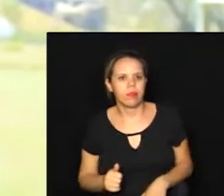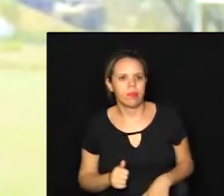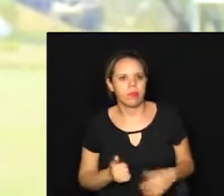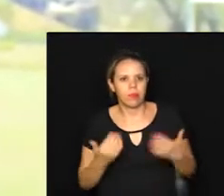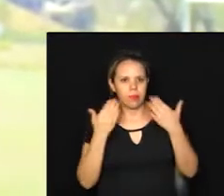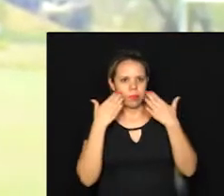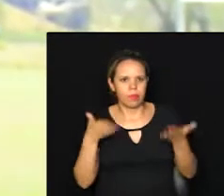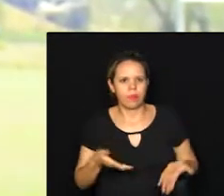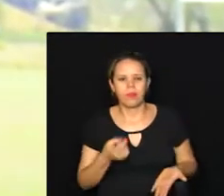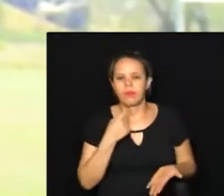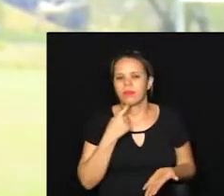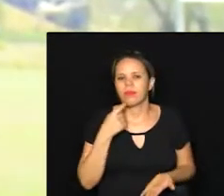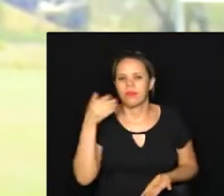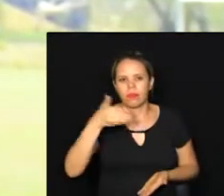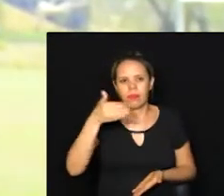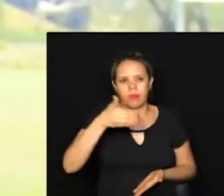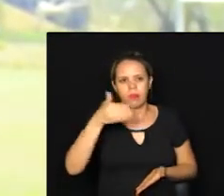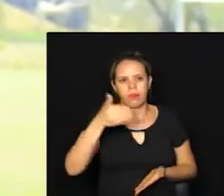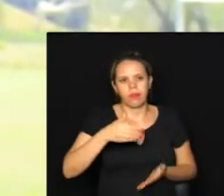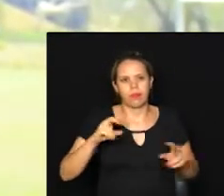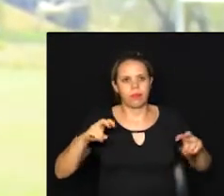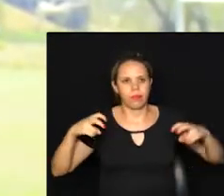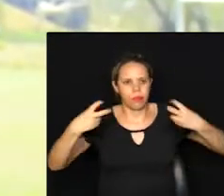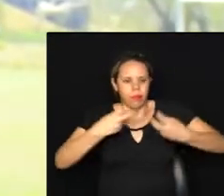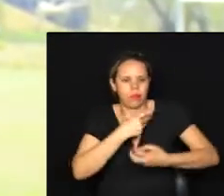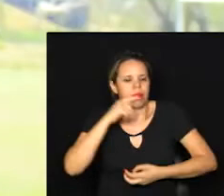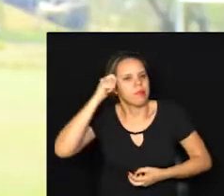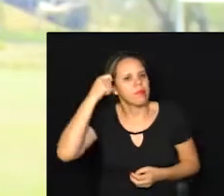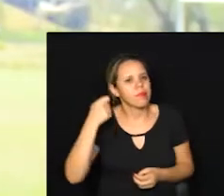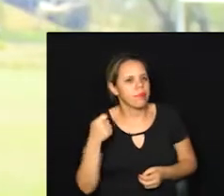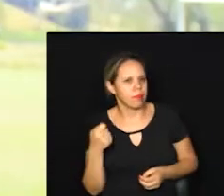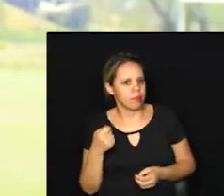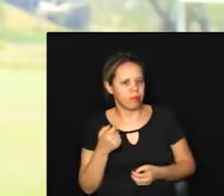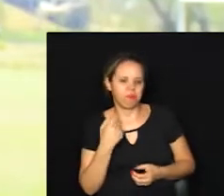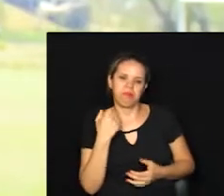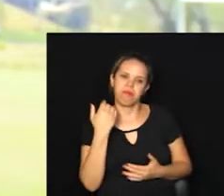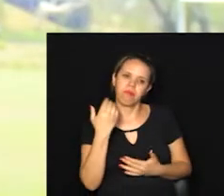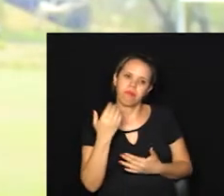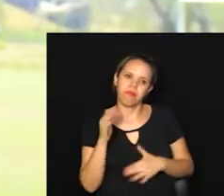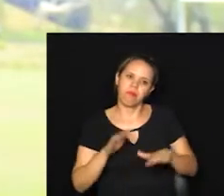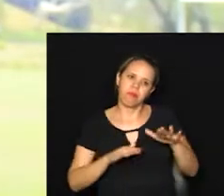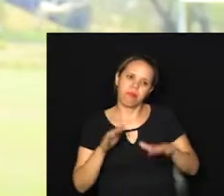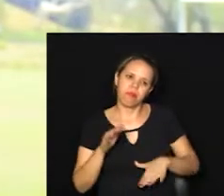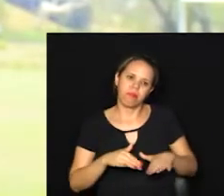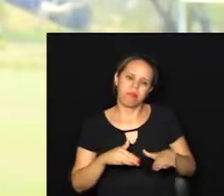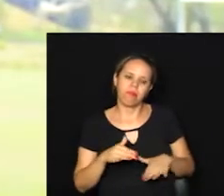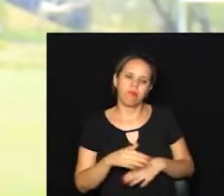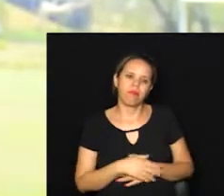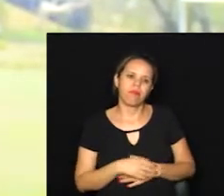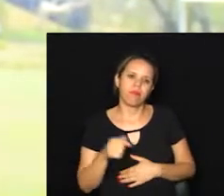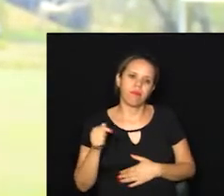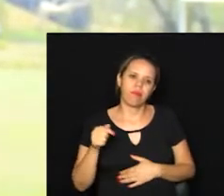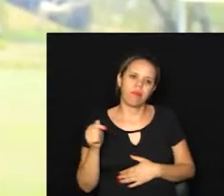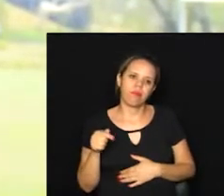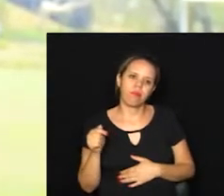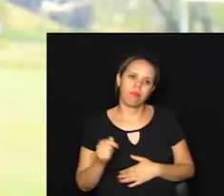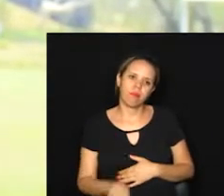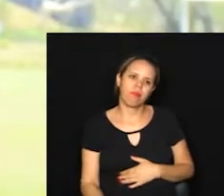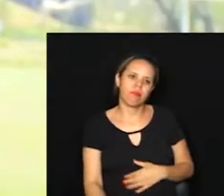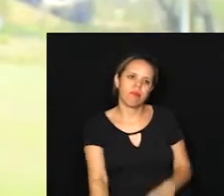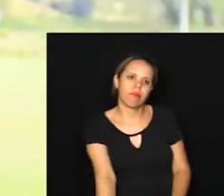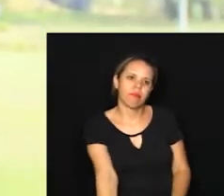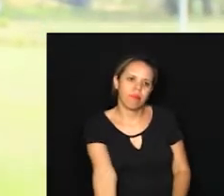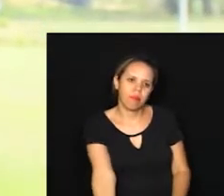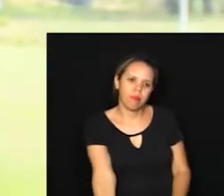caras aqui em Campinas, frequenta o estádio Moisés Lucarelli, muito provavelmente estaria aqui